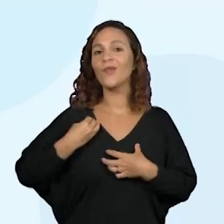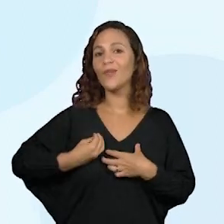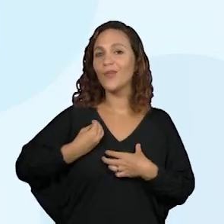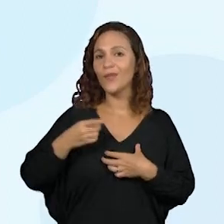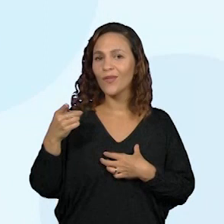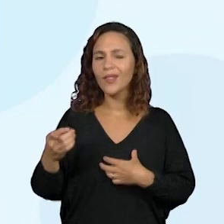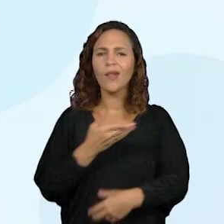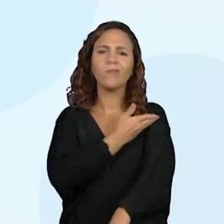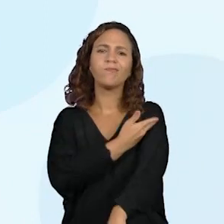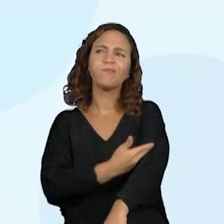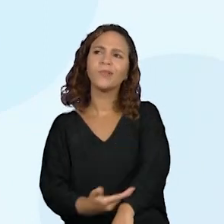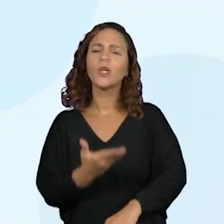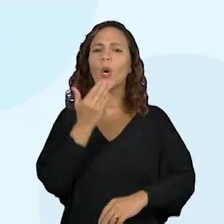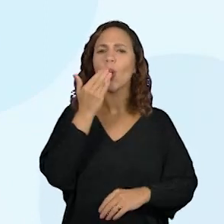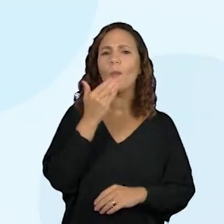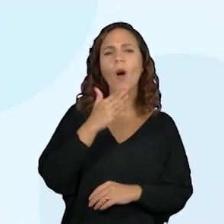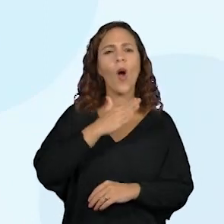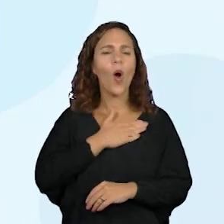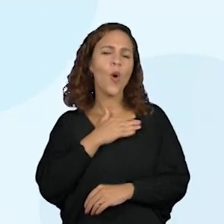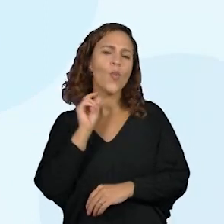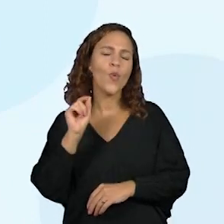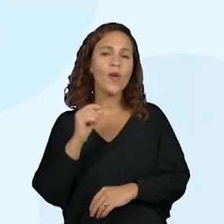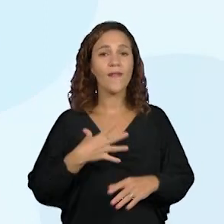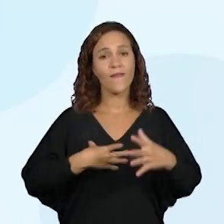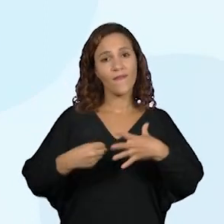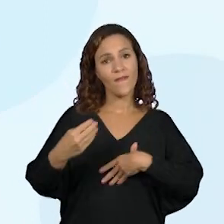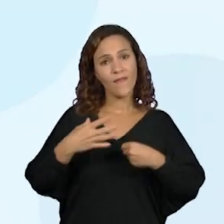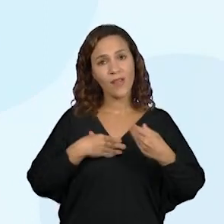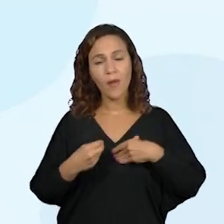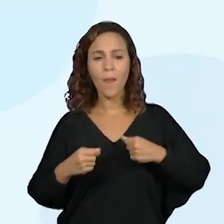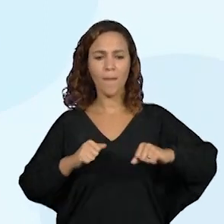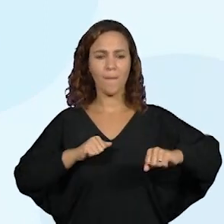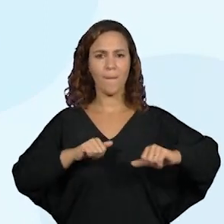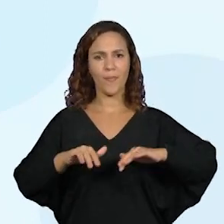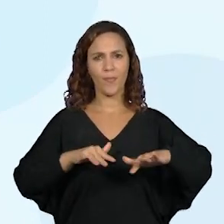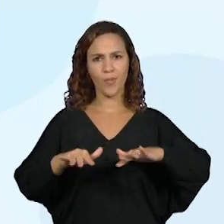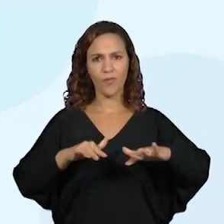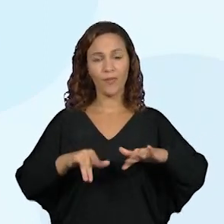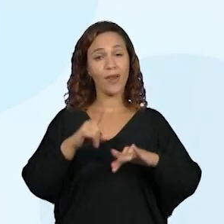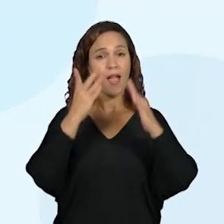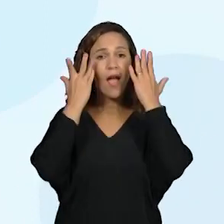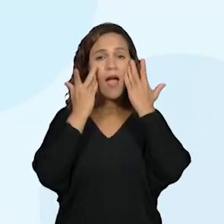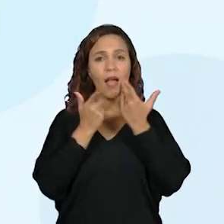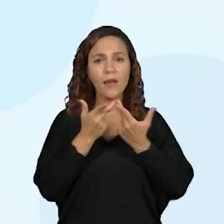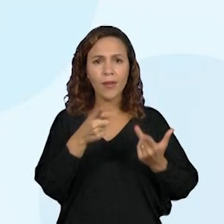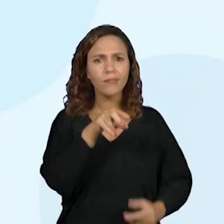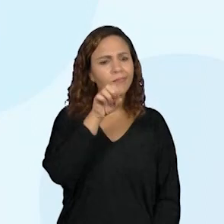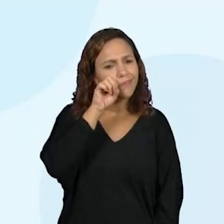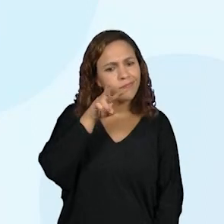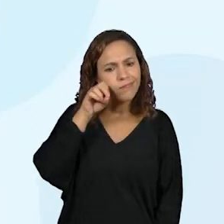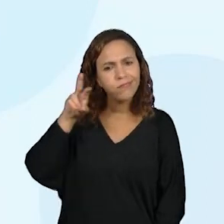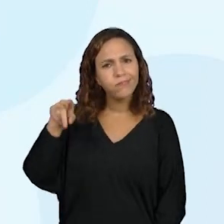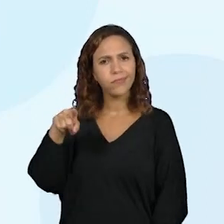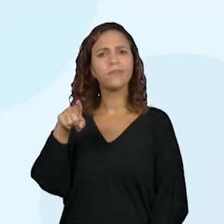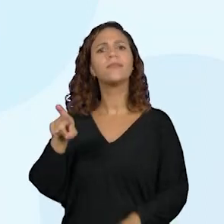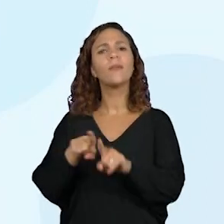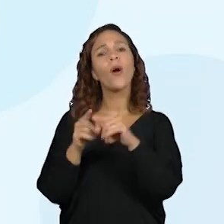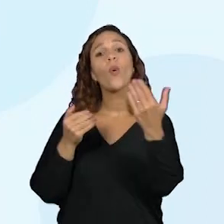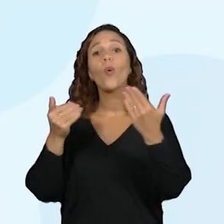hábitos alimentares reprodução locomoção entre outros dos animais o seu cotidiano